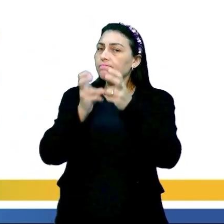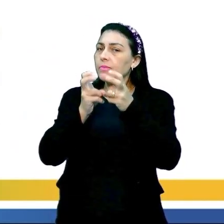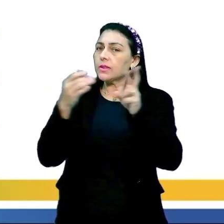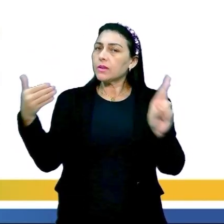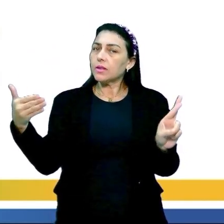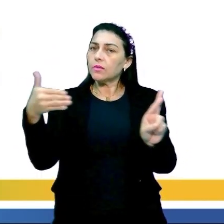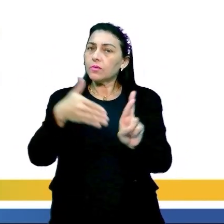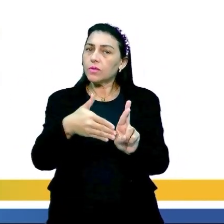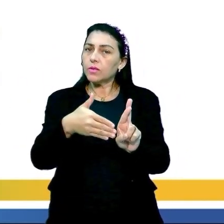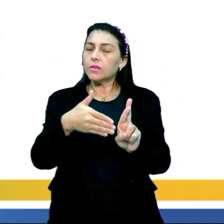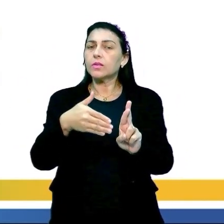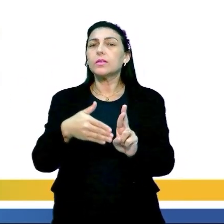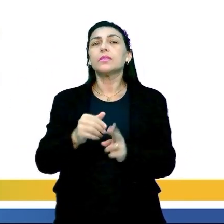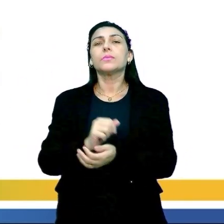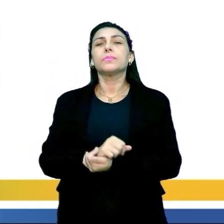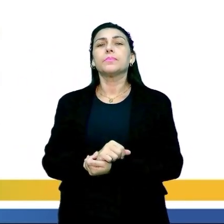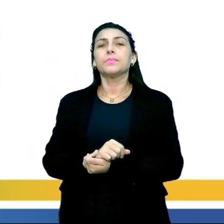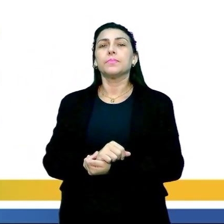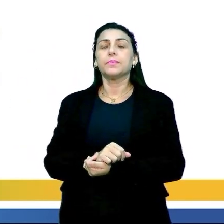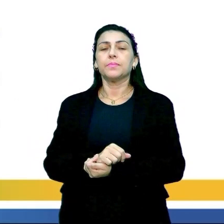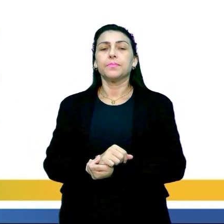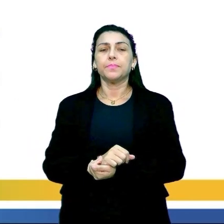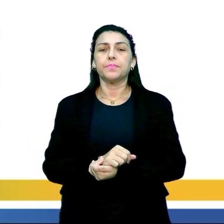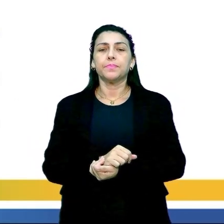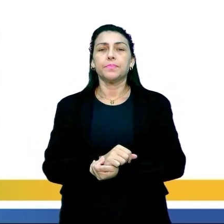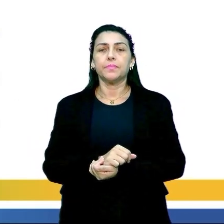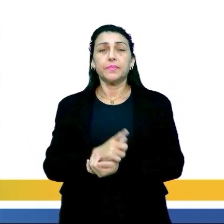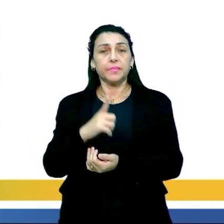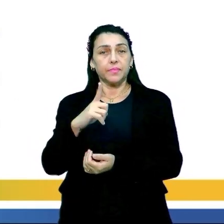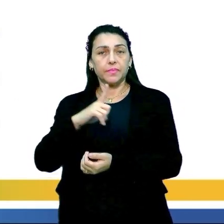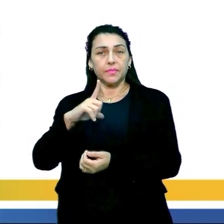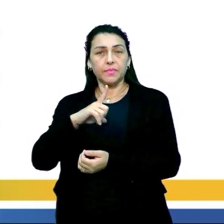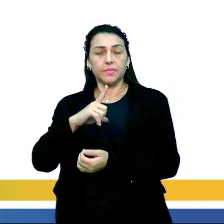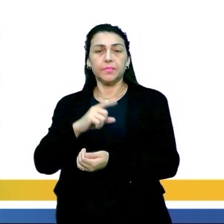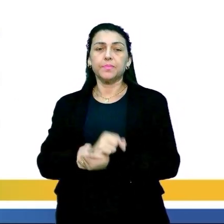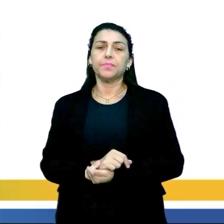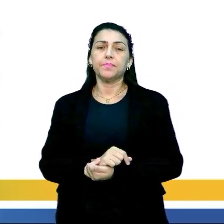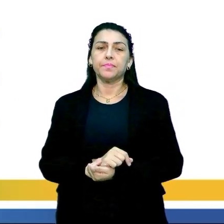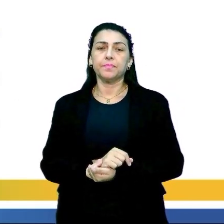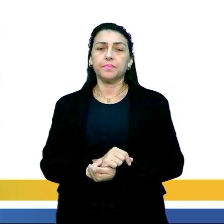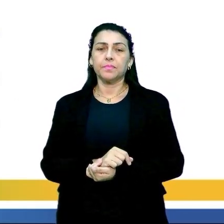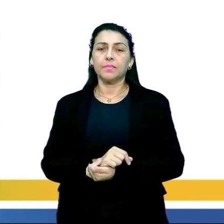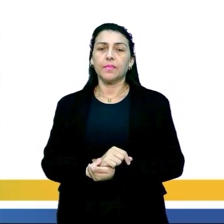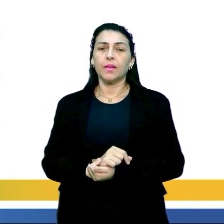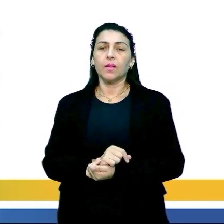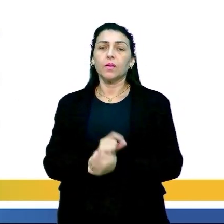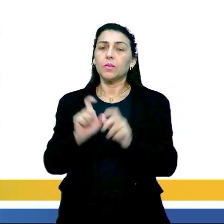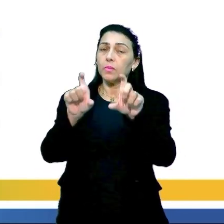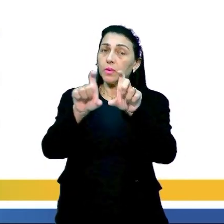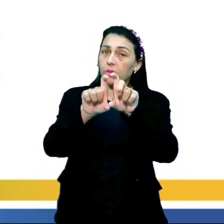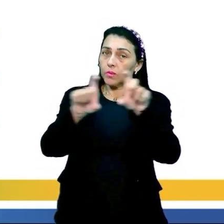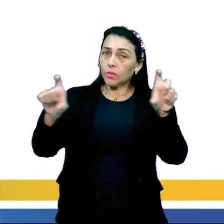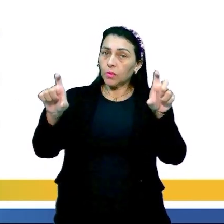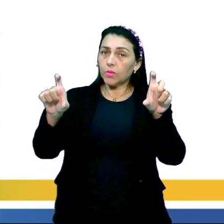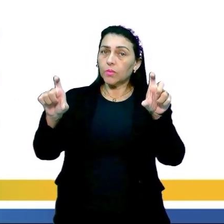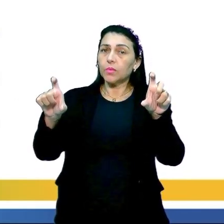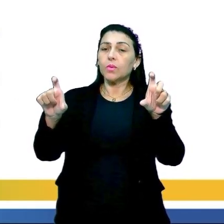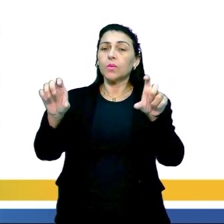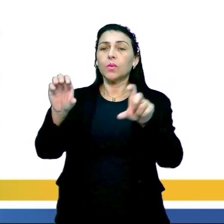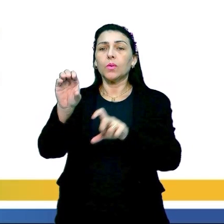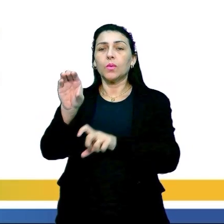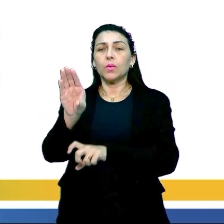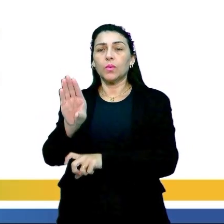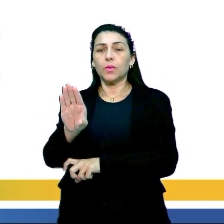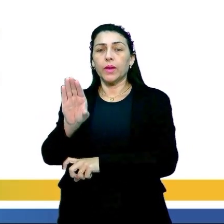na referência bibliográfica da citação. Temos aí o comando. De acordo com o fragmento da obra